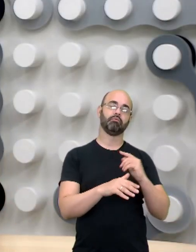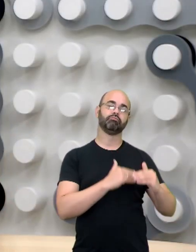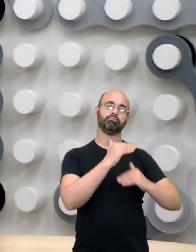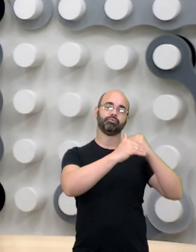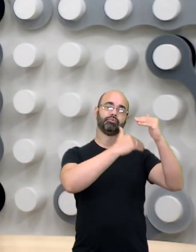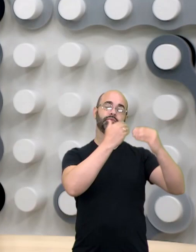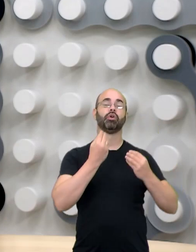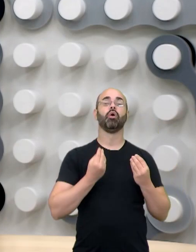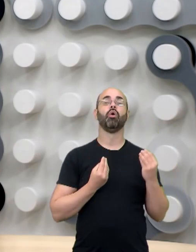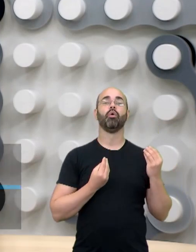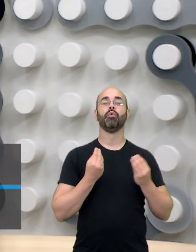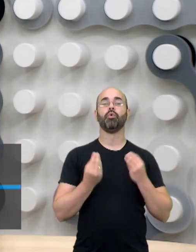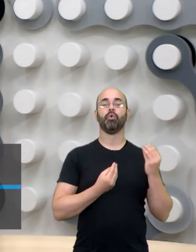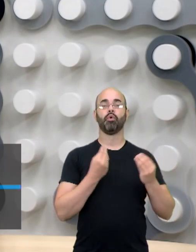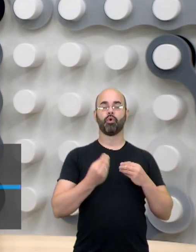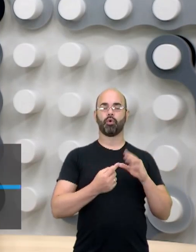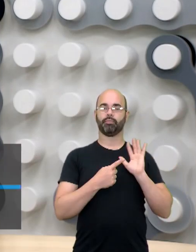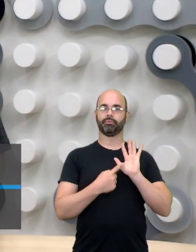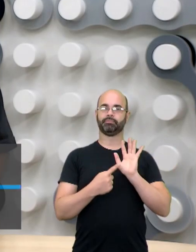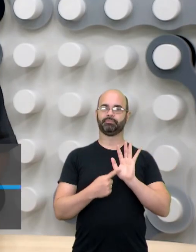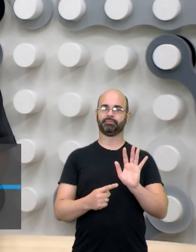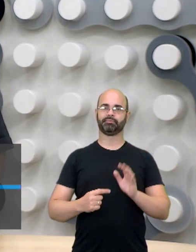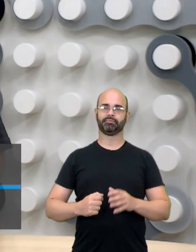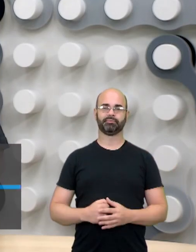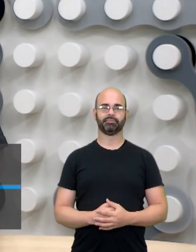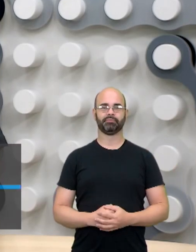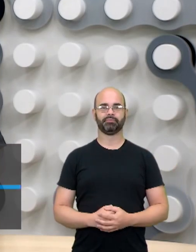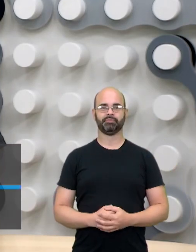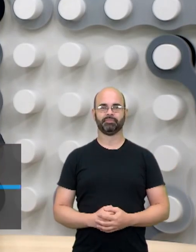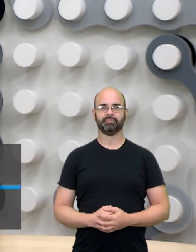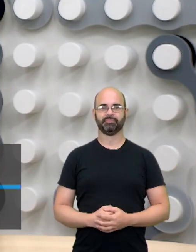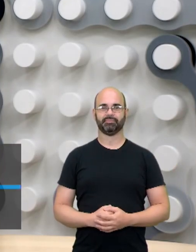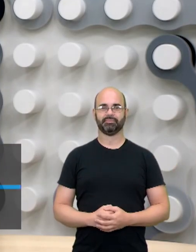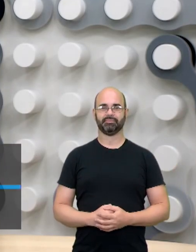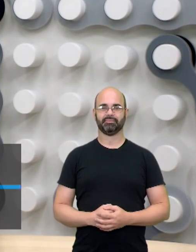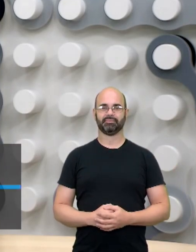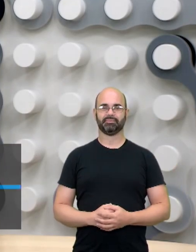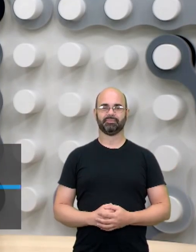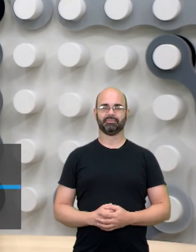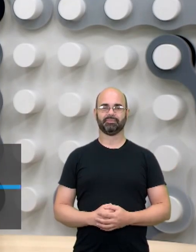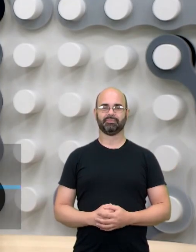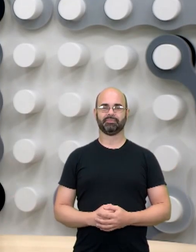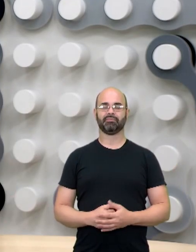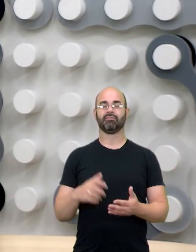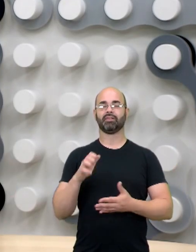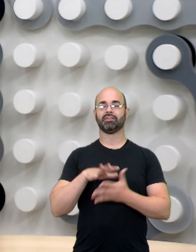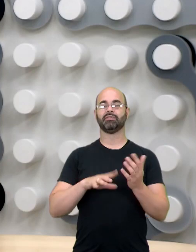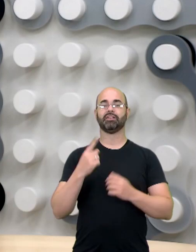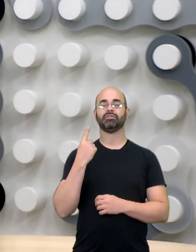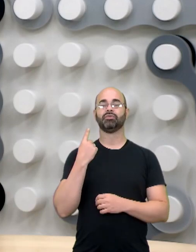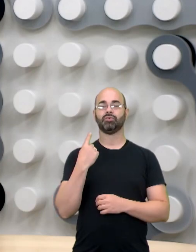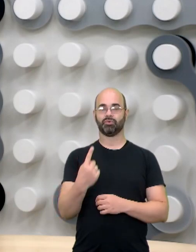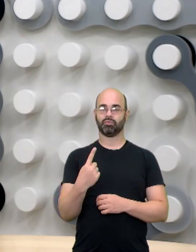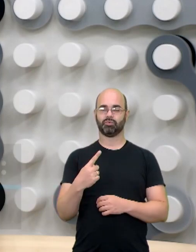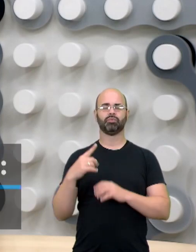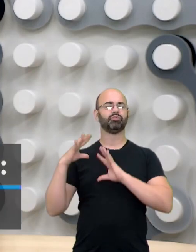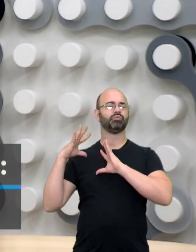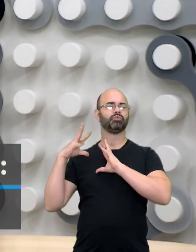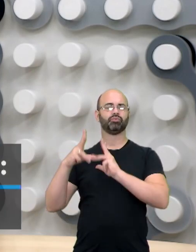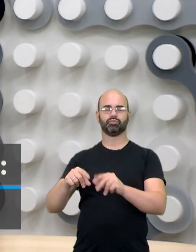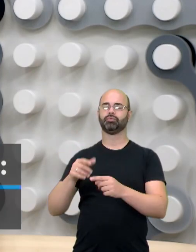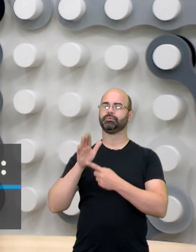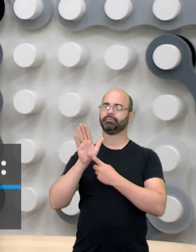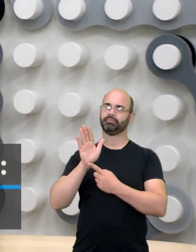nós passamos, né, por toda esse itinerário da atividade 1, né, retratando, né, essas questões